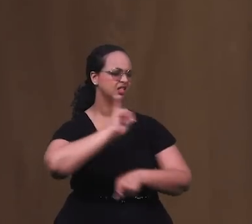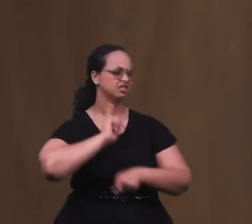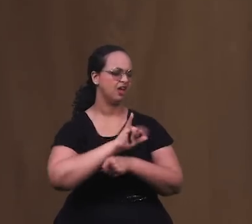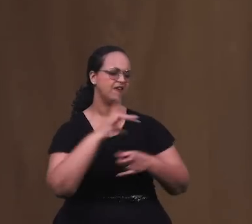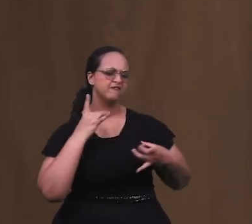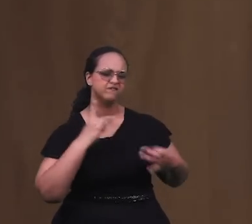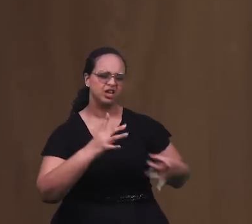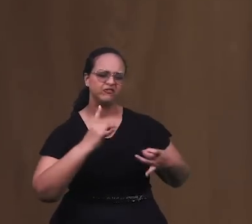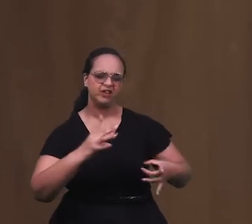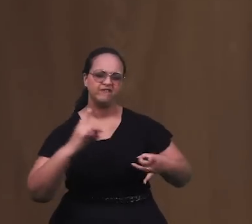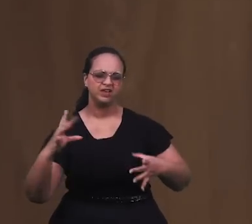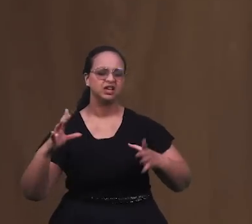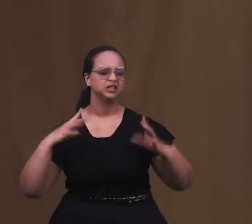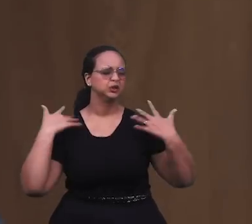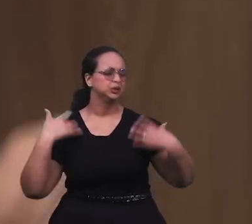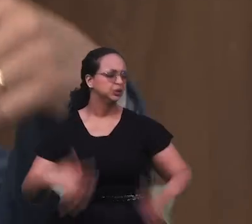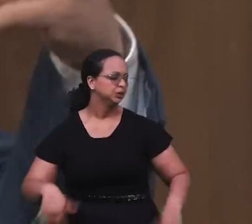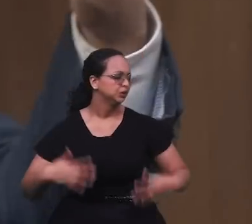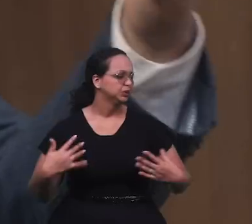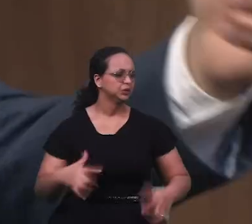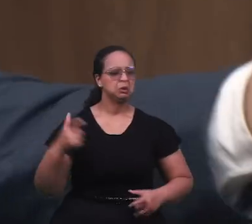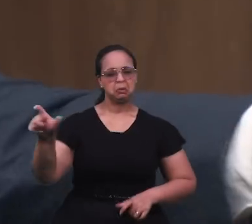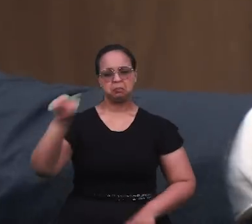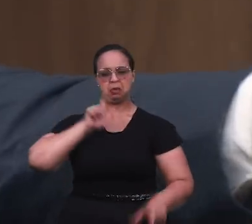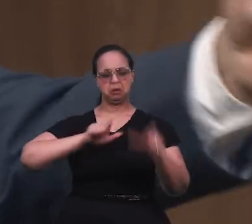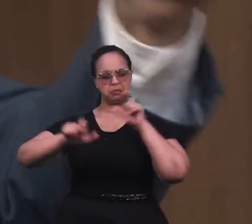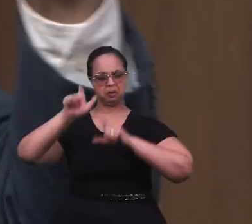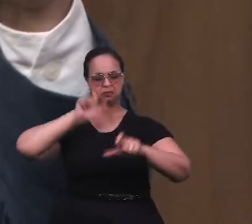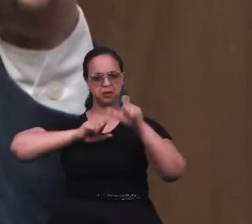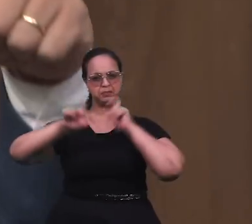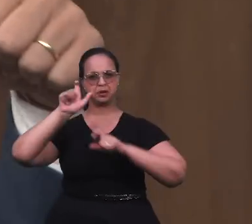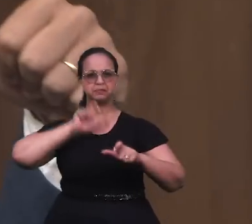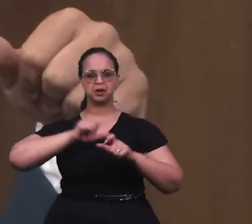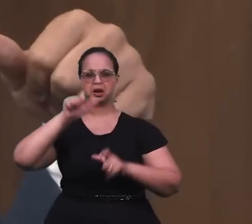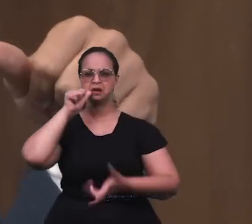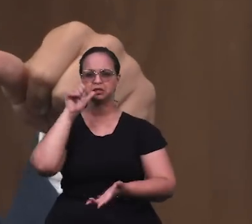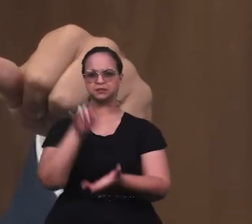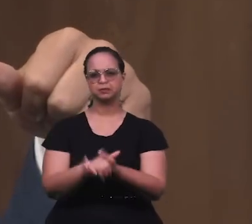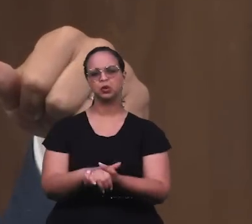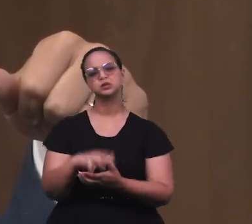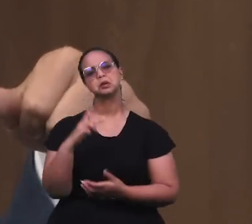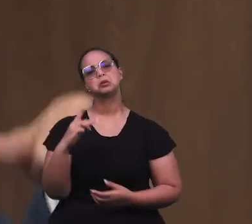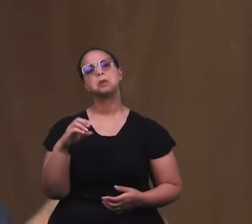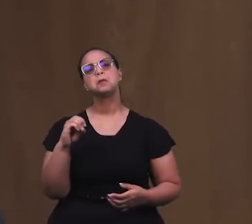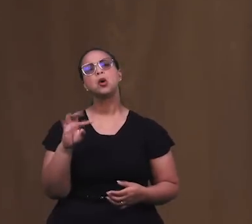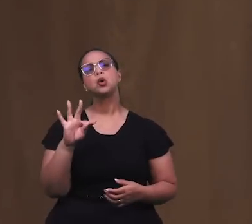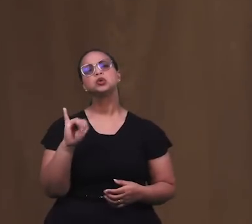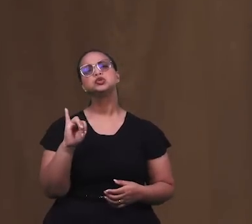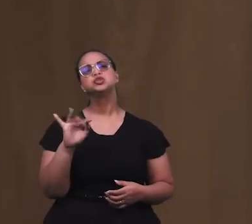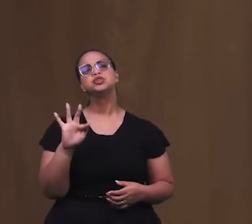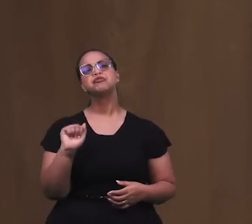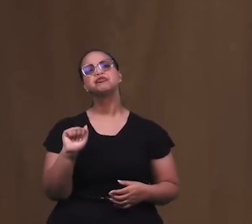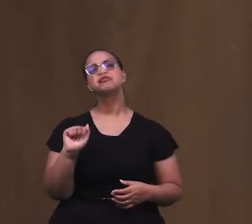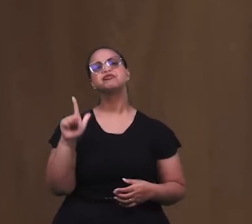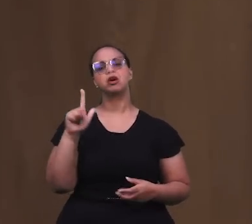por muitas situações difíceis, foi caluniado pela mulher de Potifar, foi